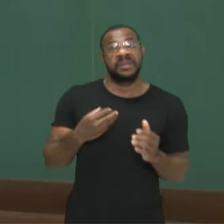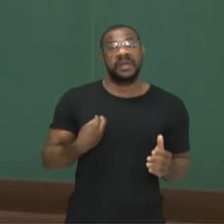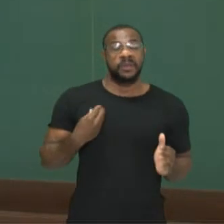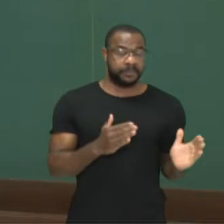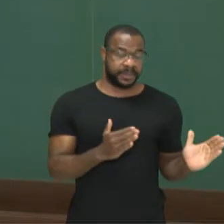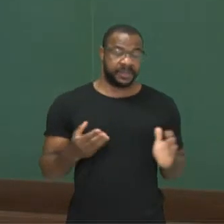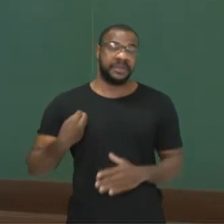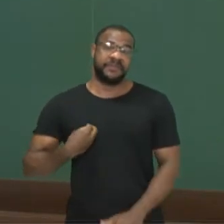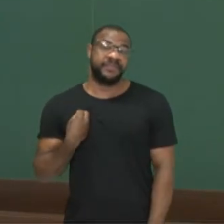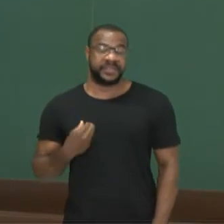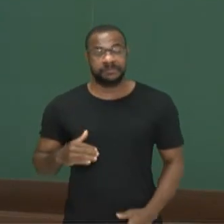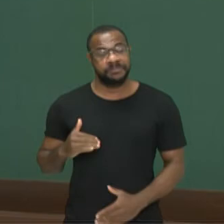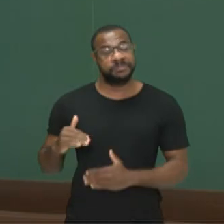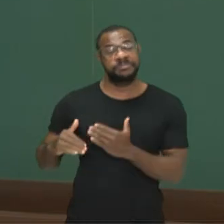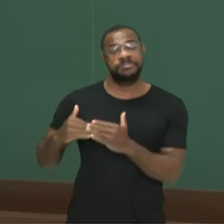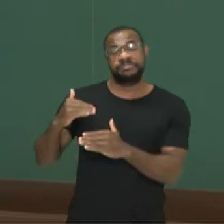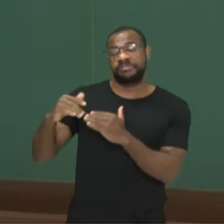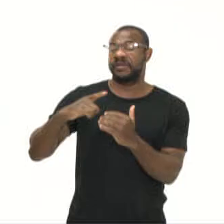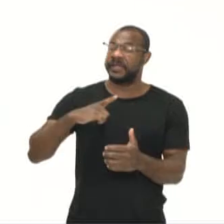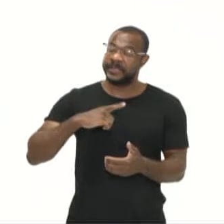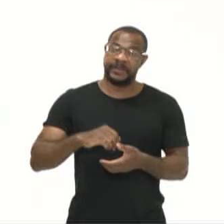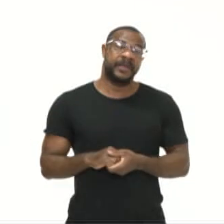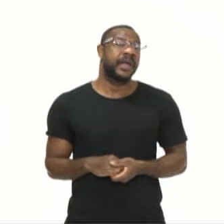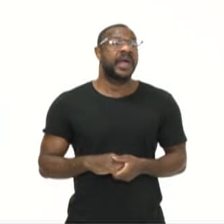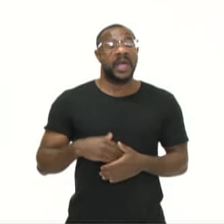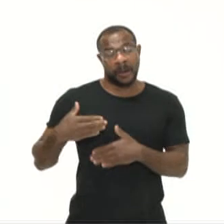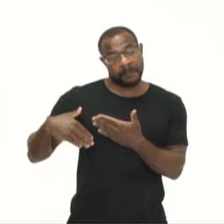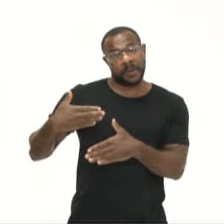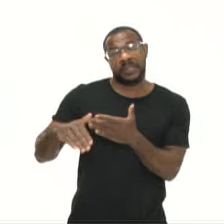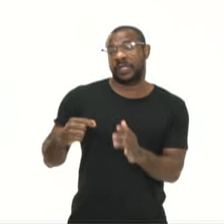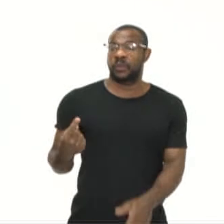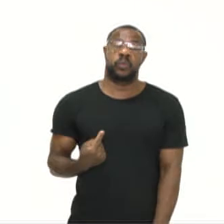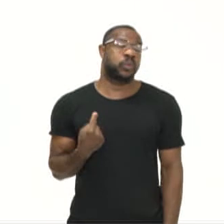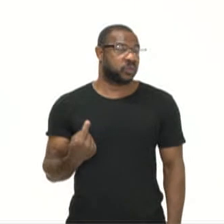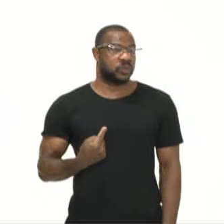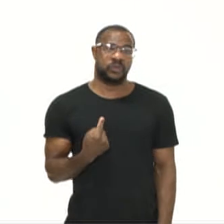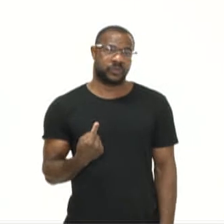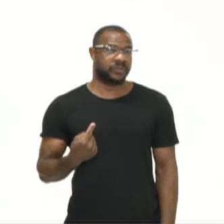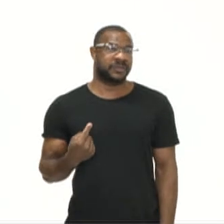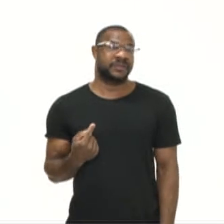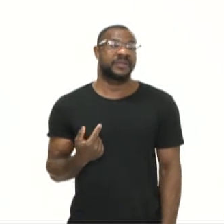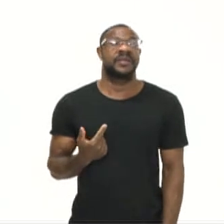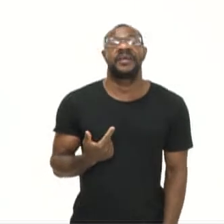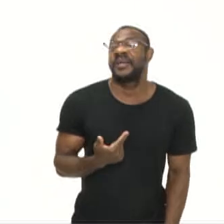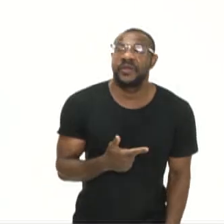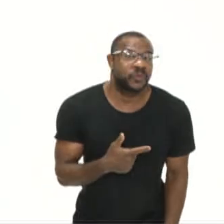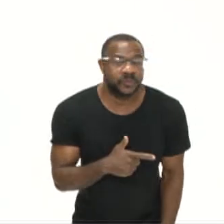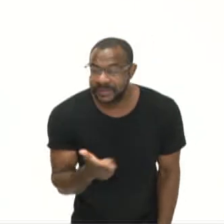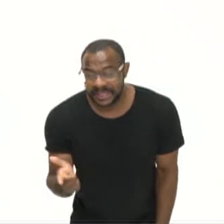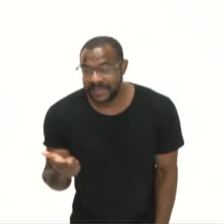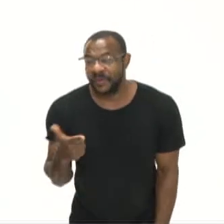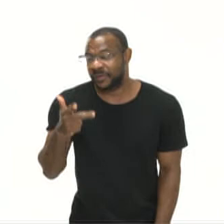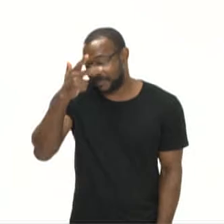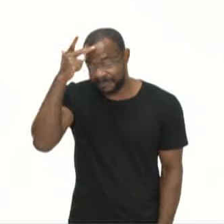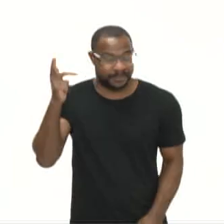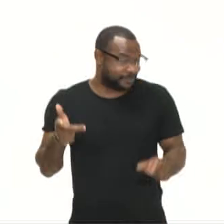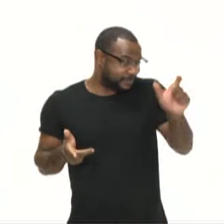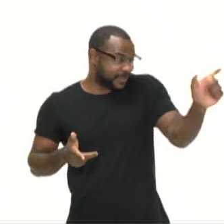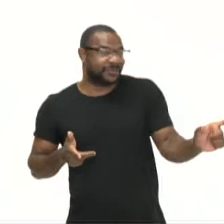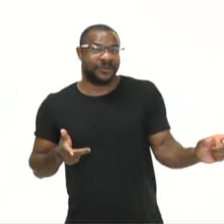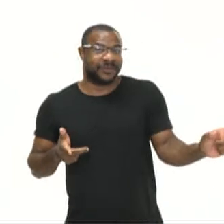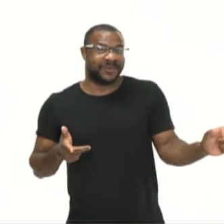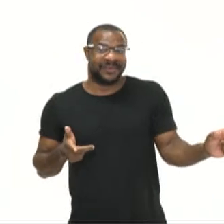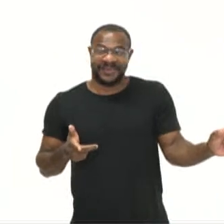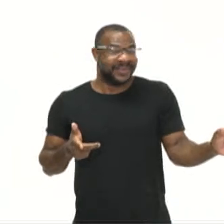da sua existência. É um processo complexo e único. Não há como outra pessoa fazer esse caminho por